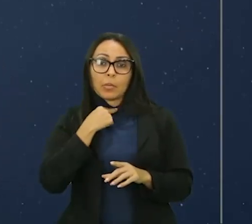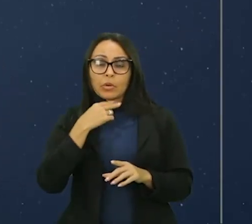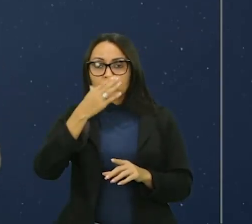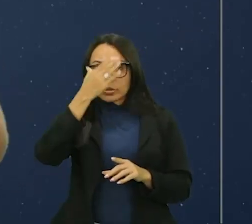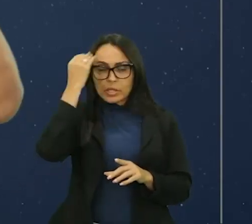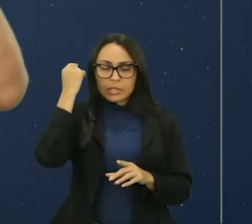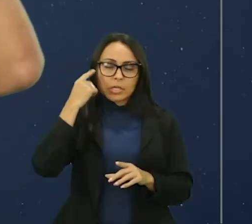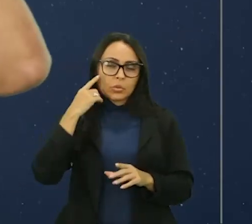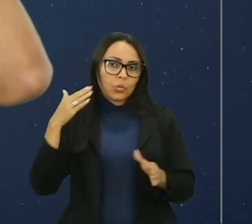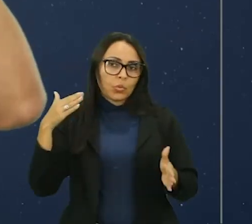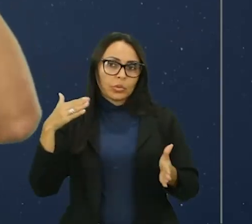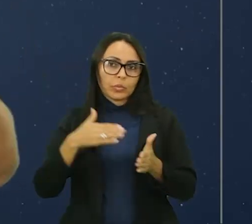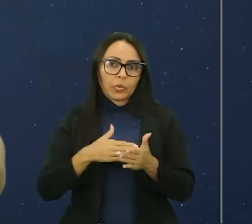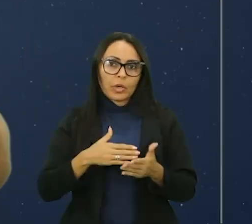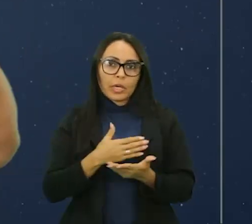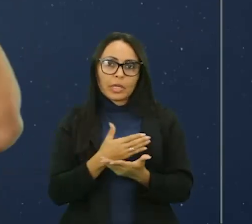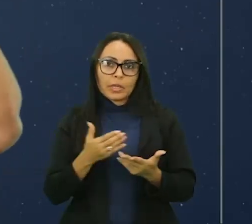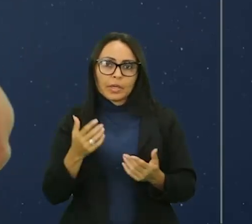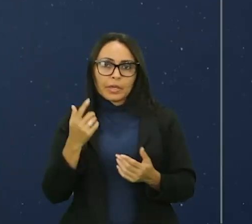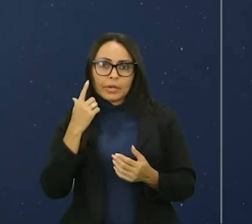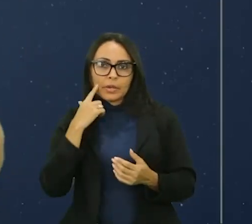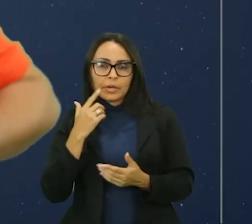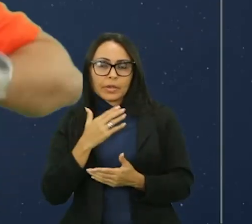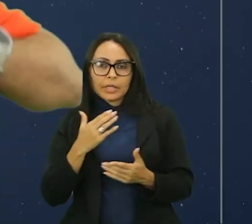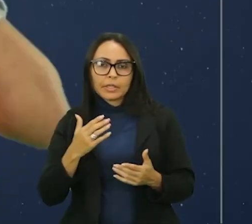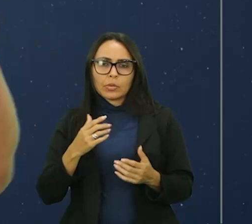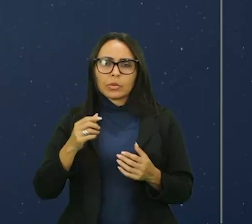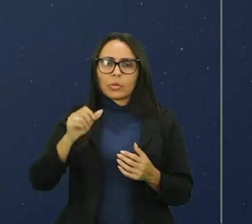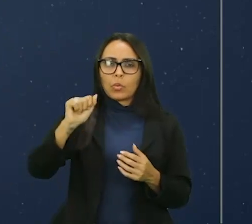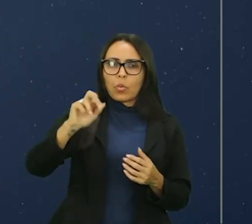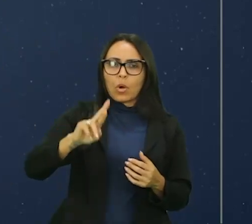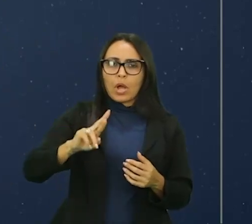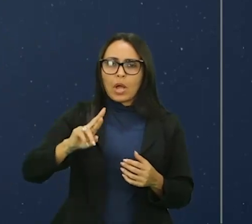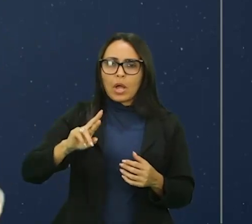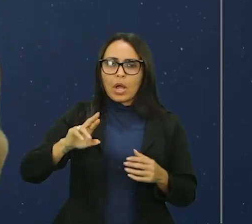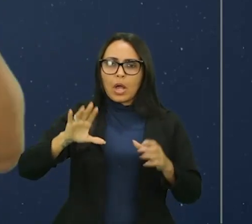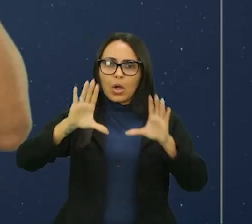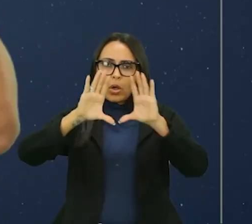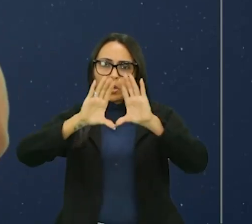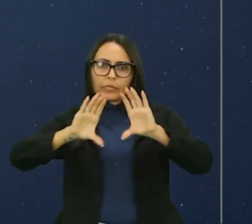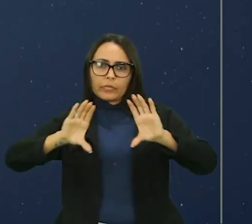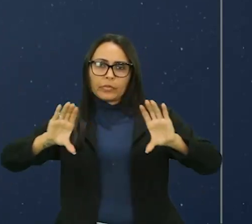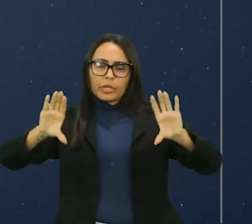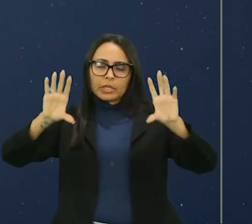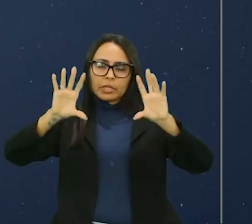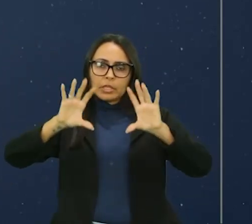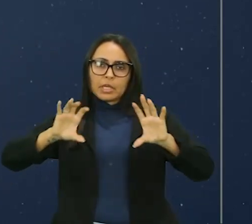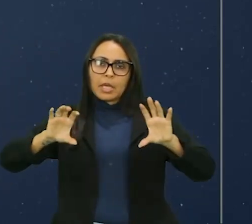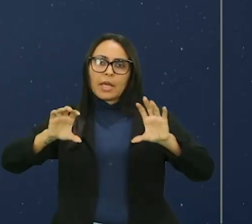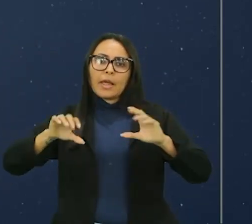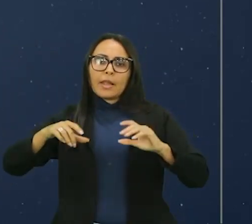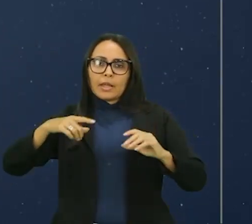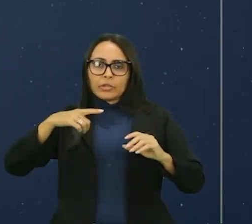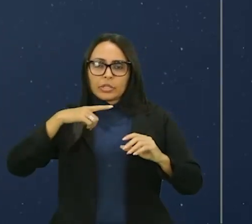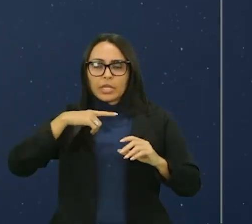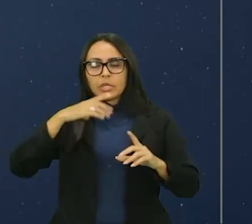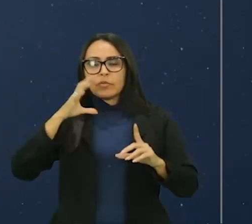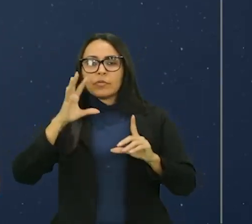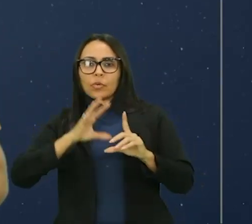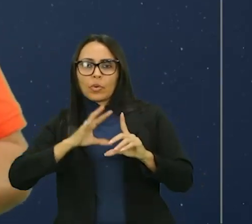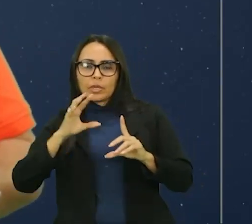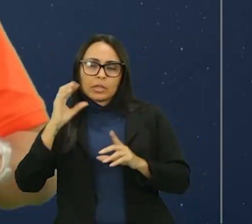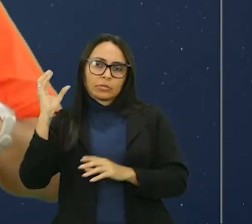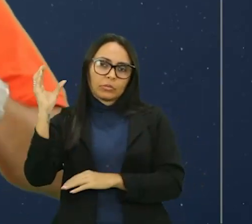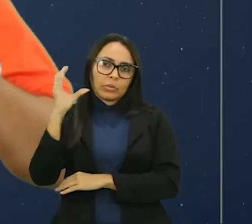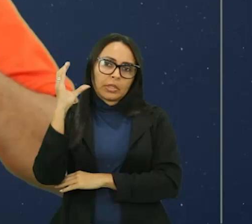último item, que são as massas de ar, as frentes. Elas têm uma grande influência no clima.